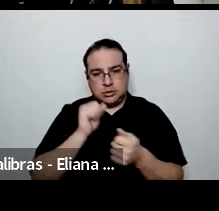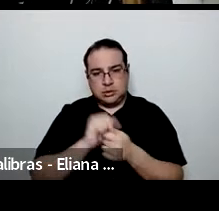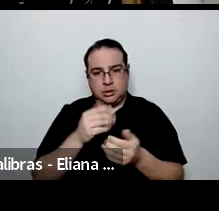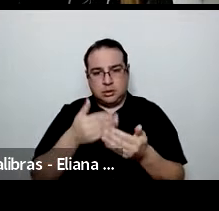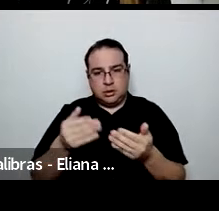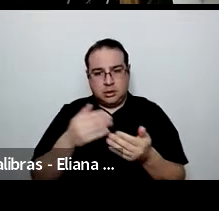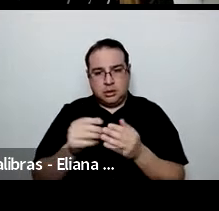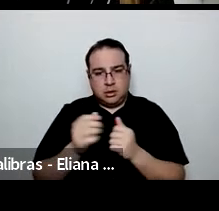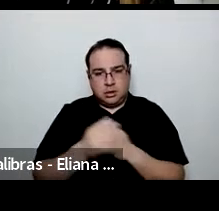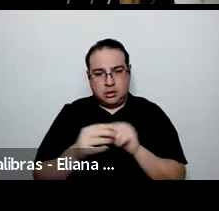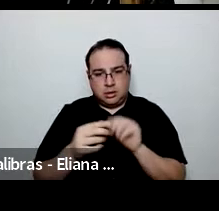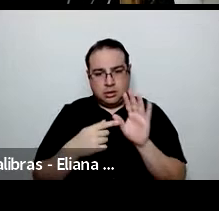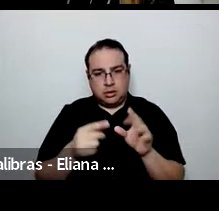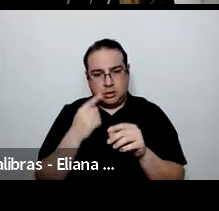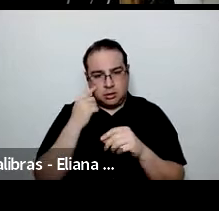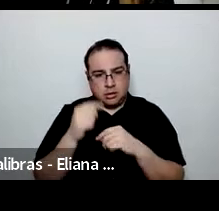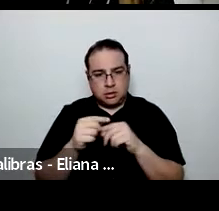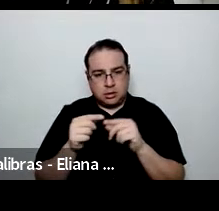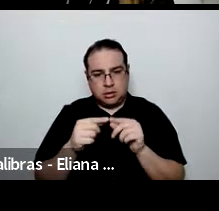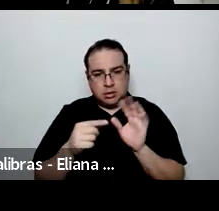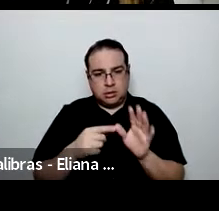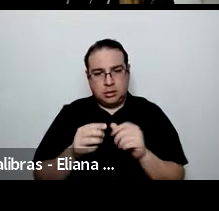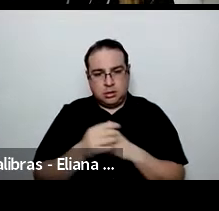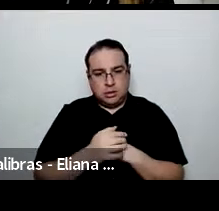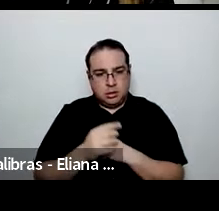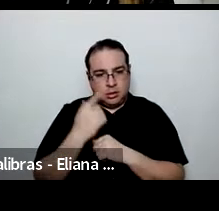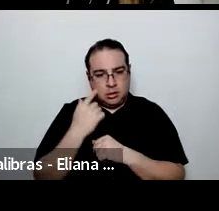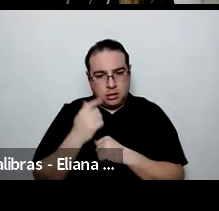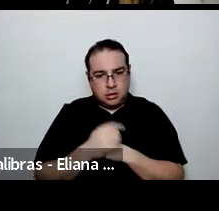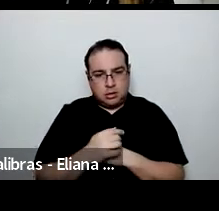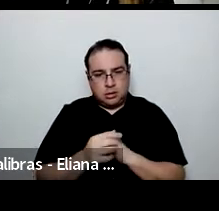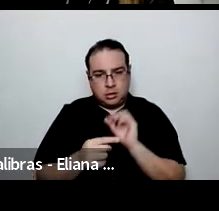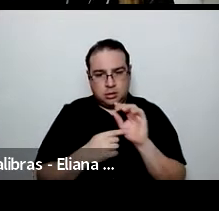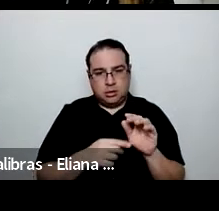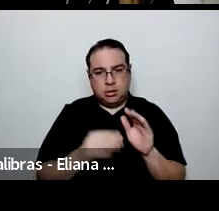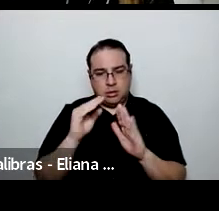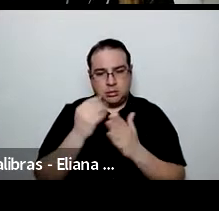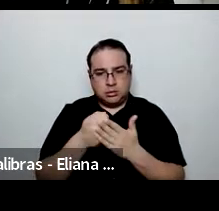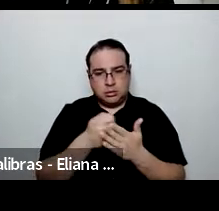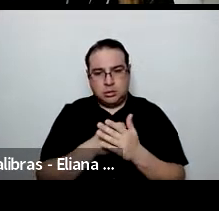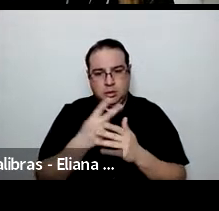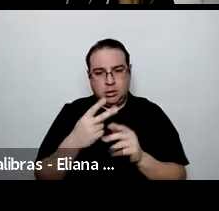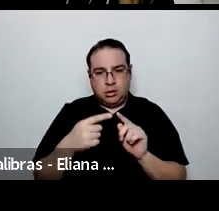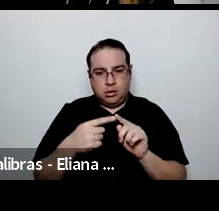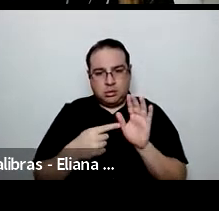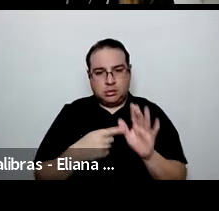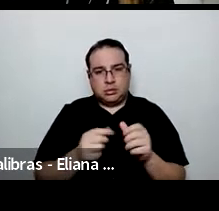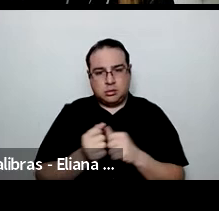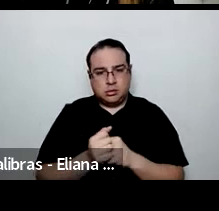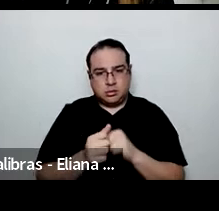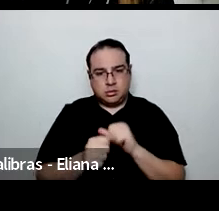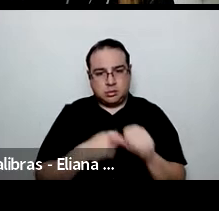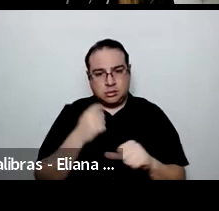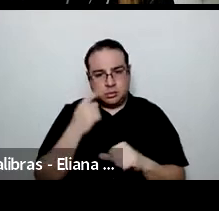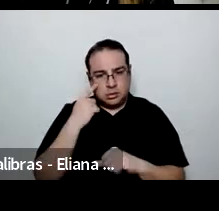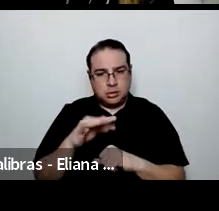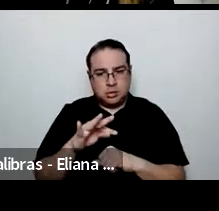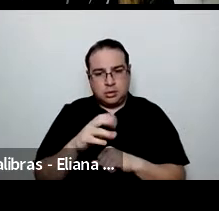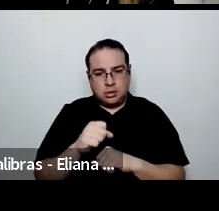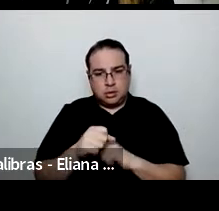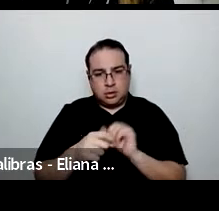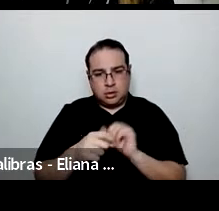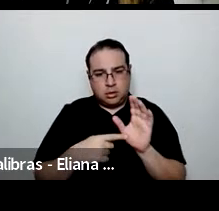para a fiscalização contábil do recebimento de recurso pelo prestador e dois a transparência das contas